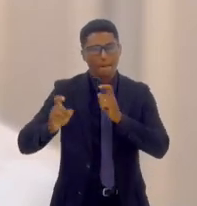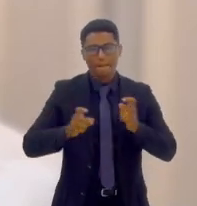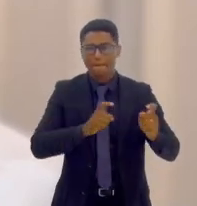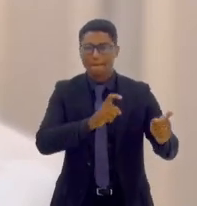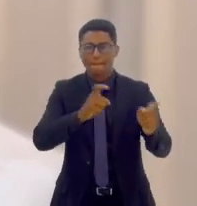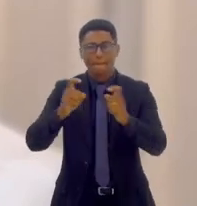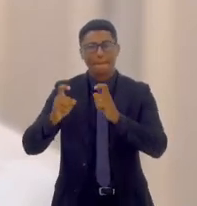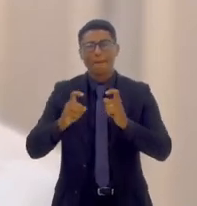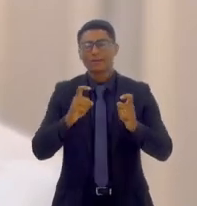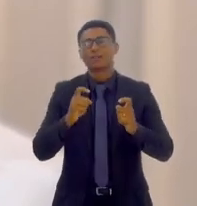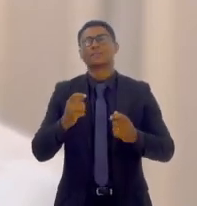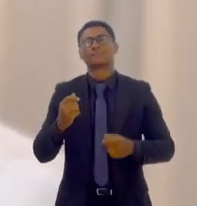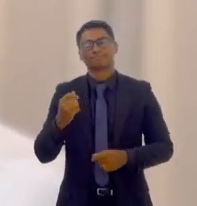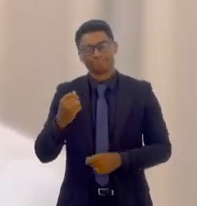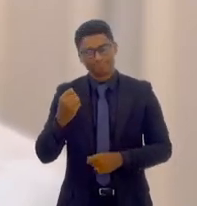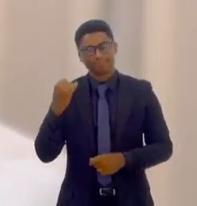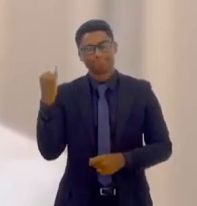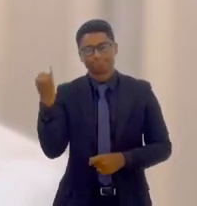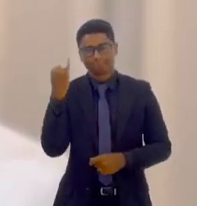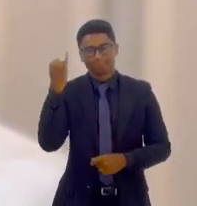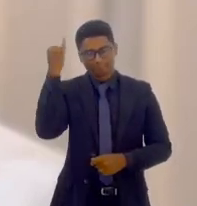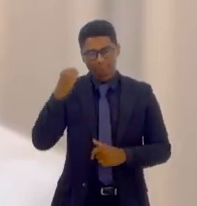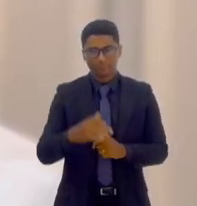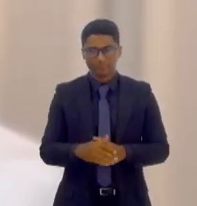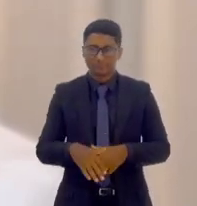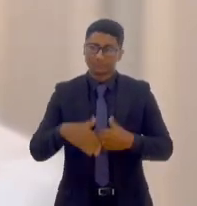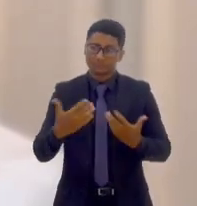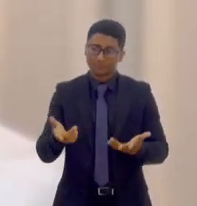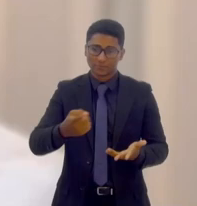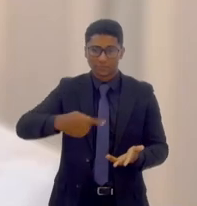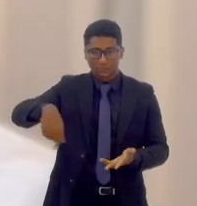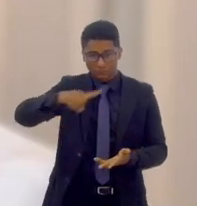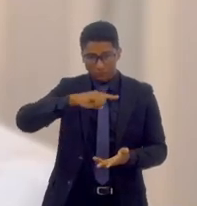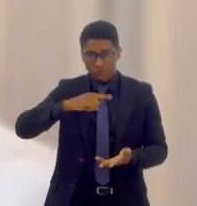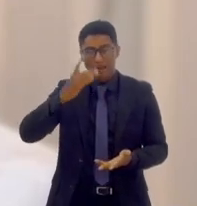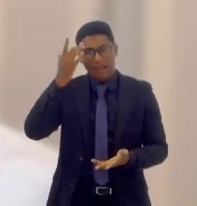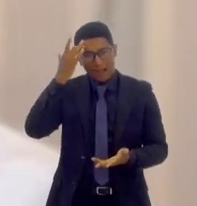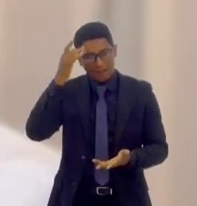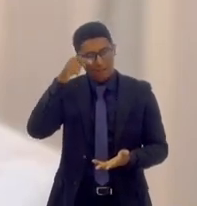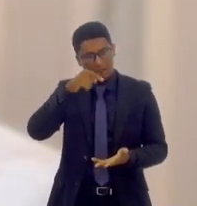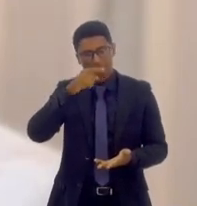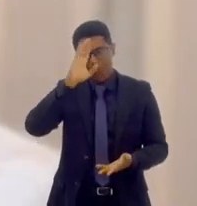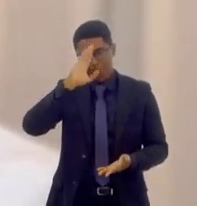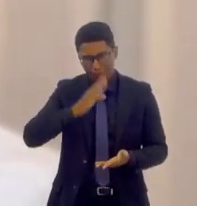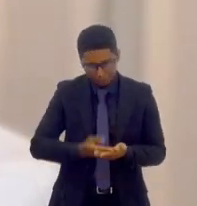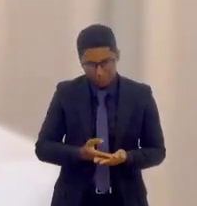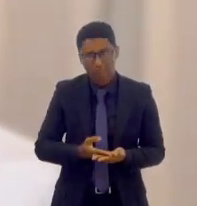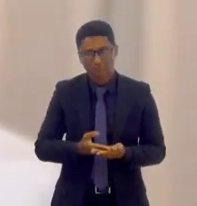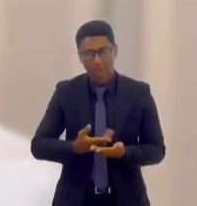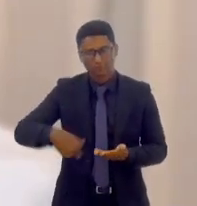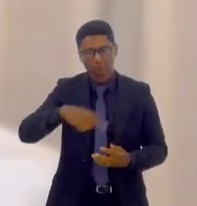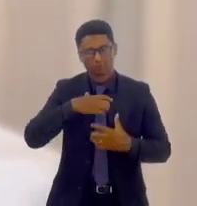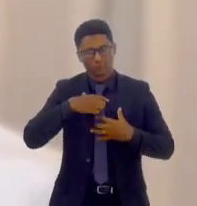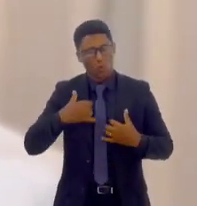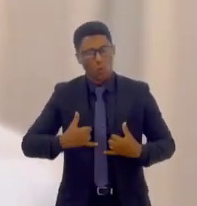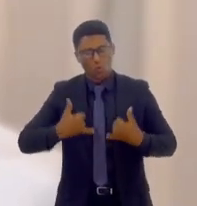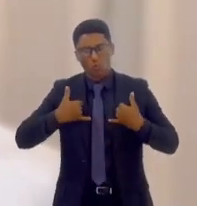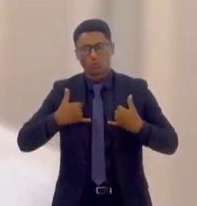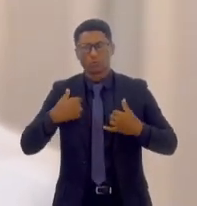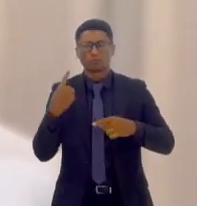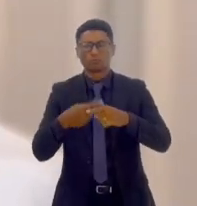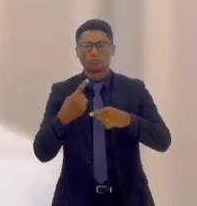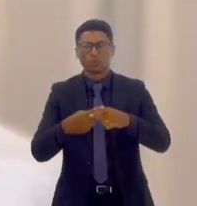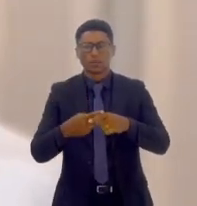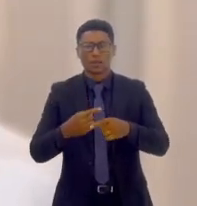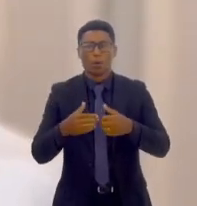discutindo nossas ideias, é muito útil. E por isso que a gente acredita muito nessa iniciativa, por isso que a gente tem muito orgulho de